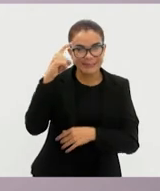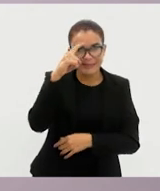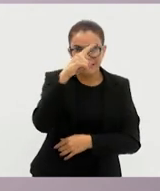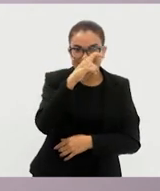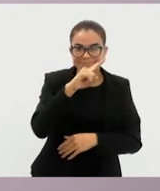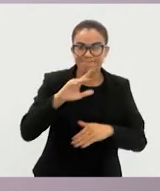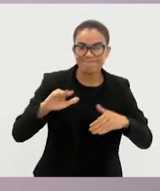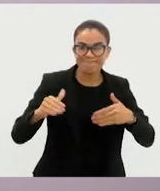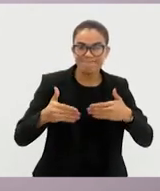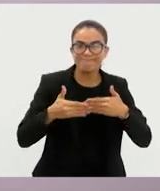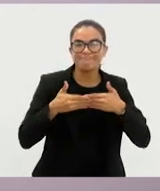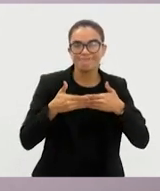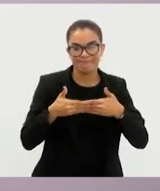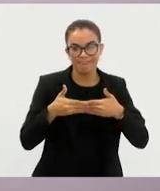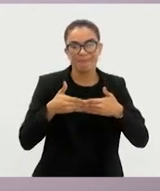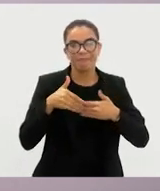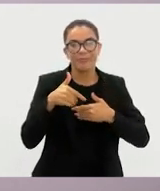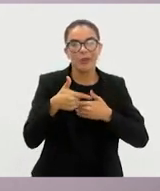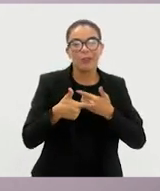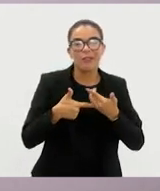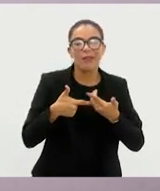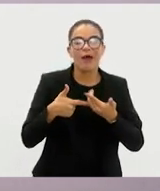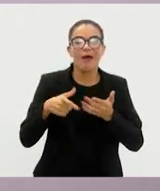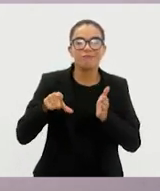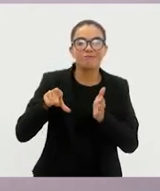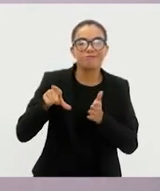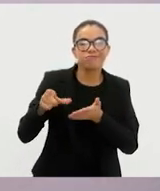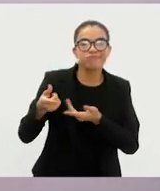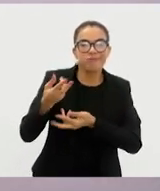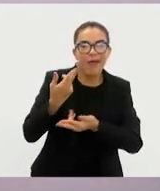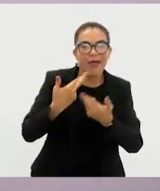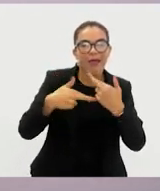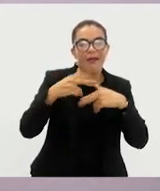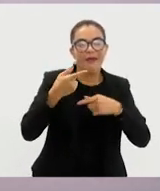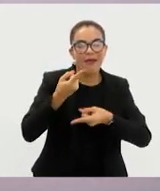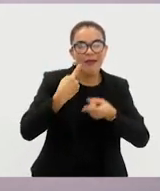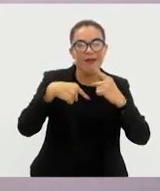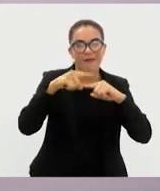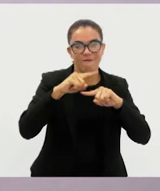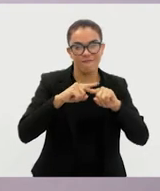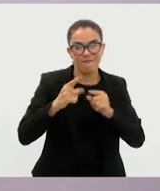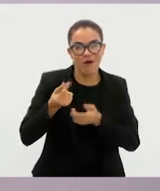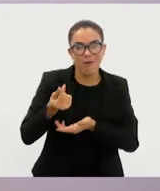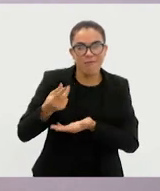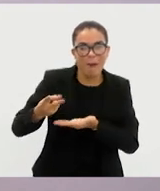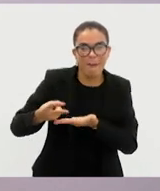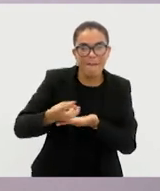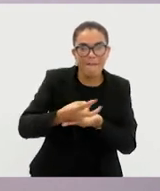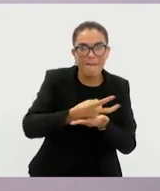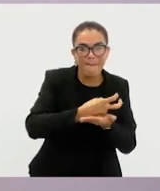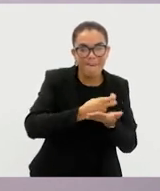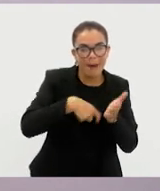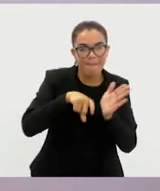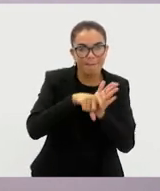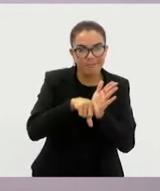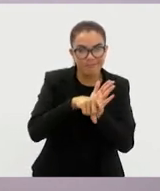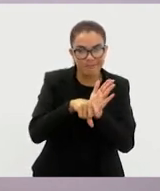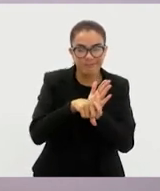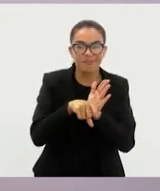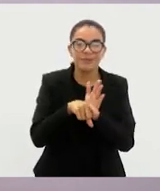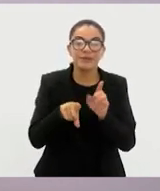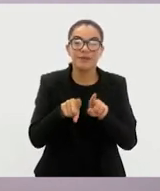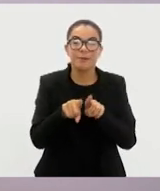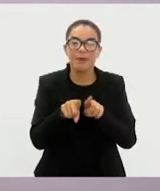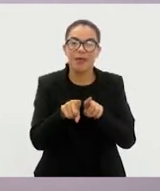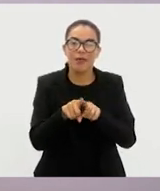fechamento das leis complementares da reforma tributária. E temos também uma reunião do